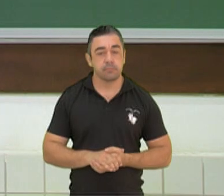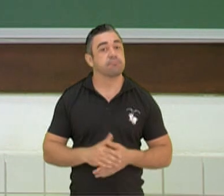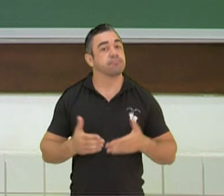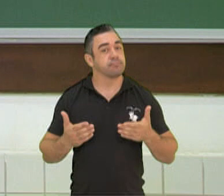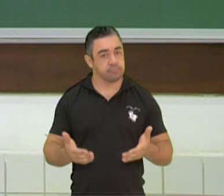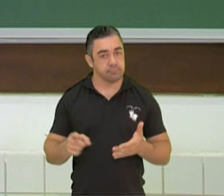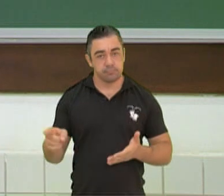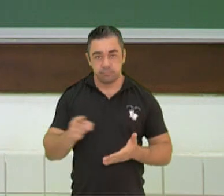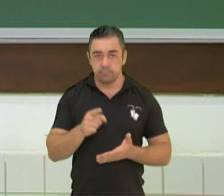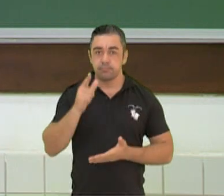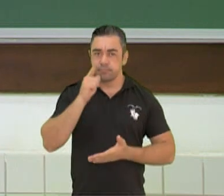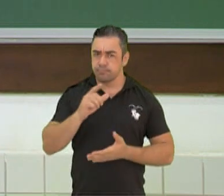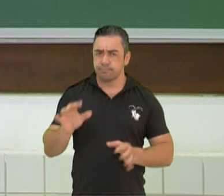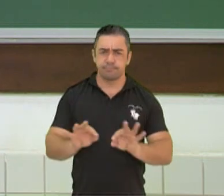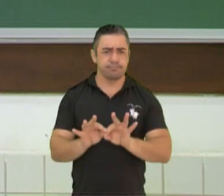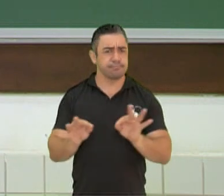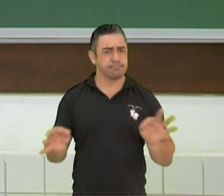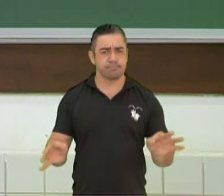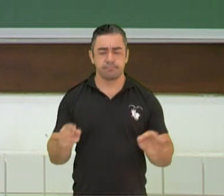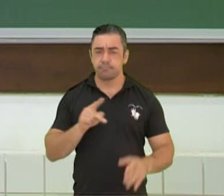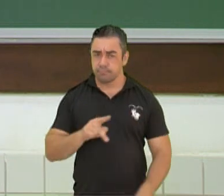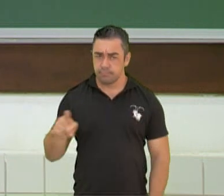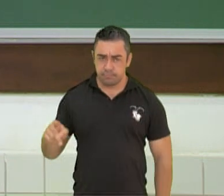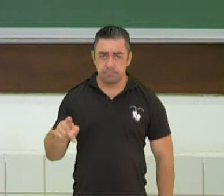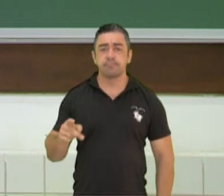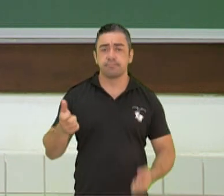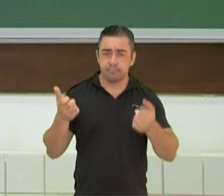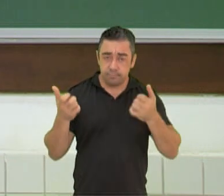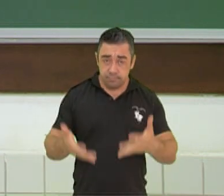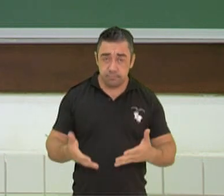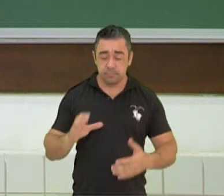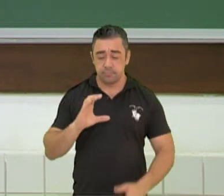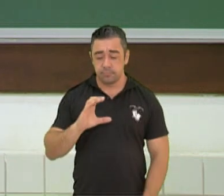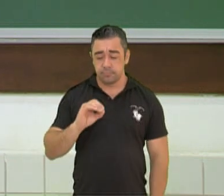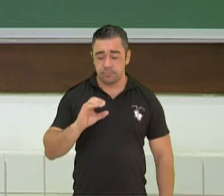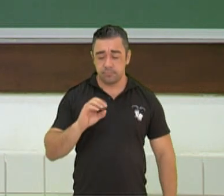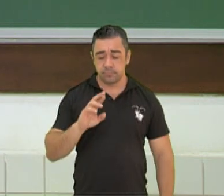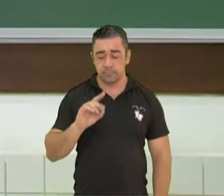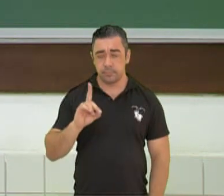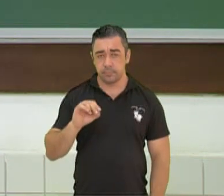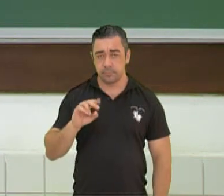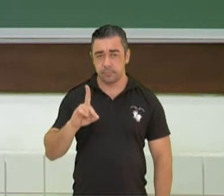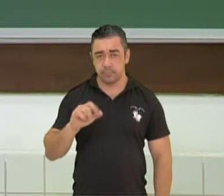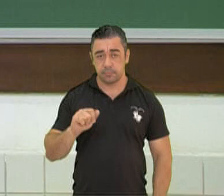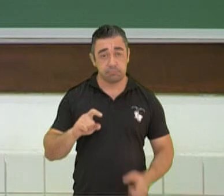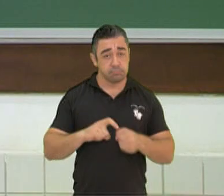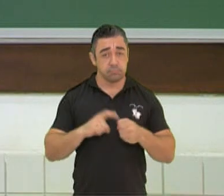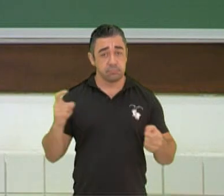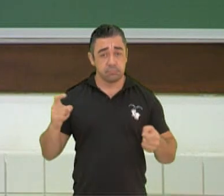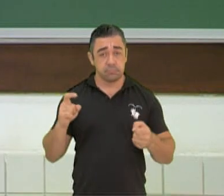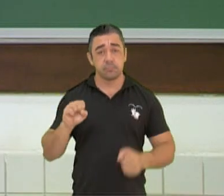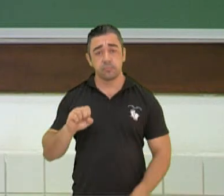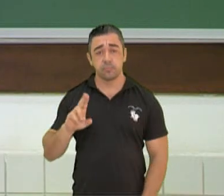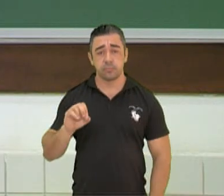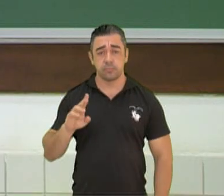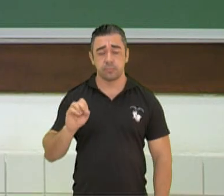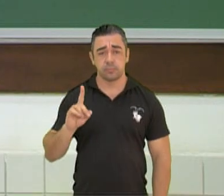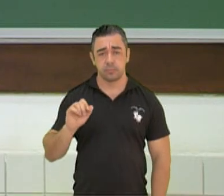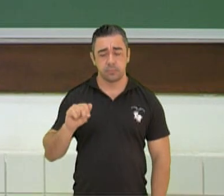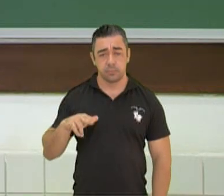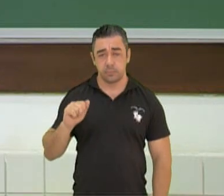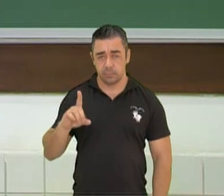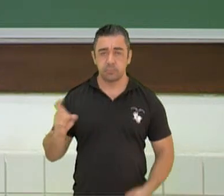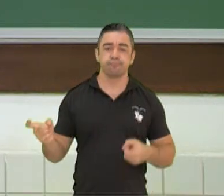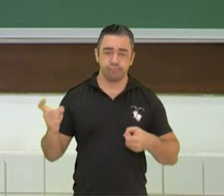Daí, conseguiram? Muito simples. A professora Tânia falou que coordenada é independente e subordinada dependente, então, sem